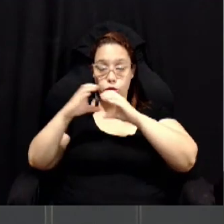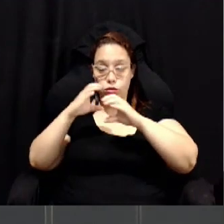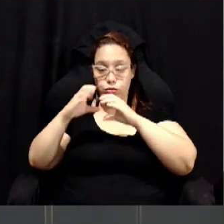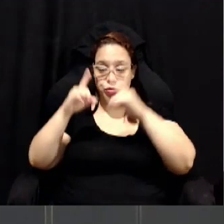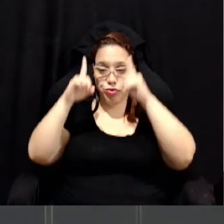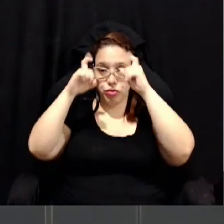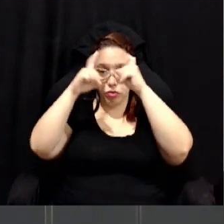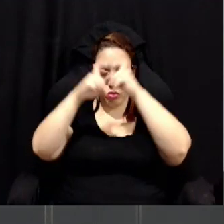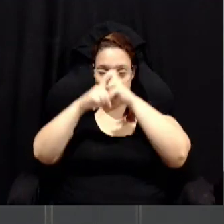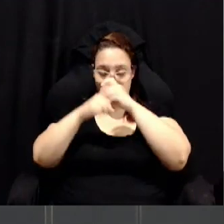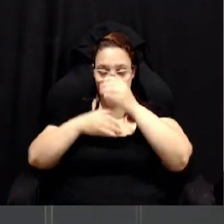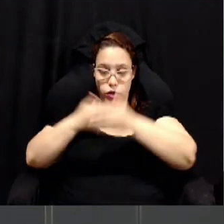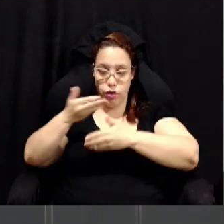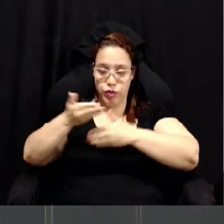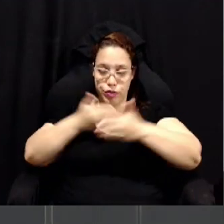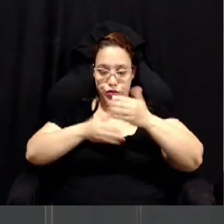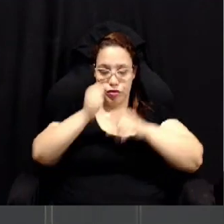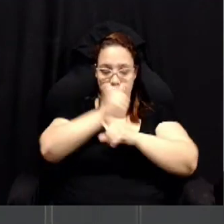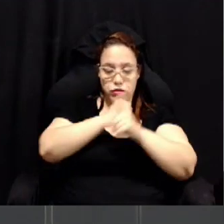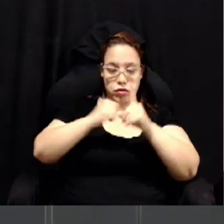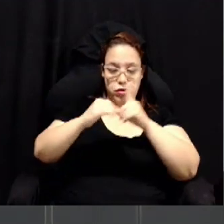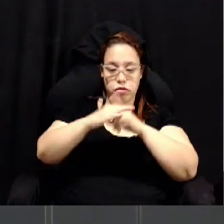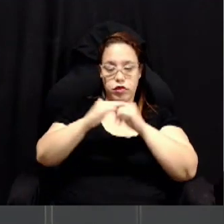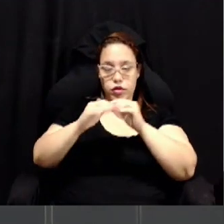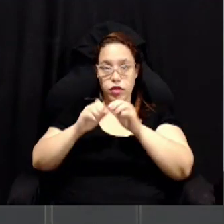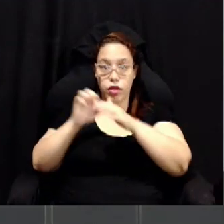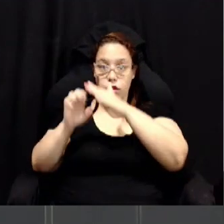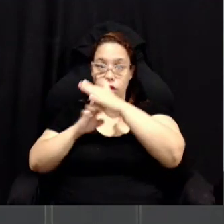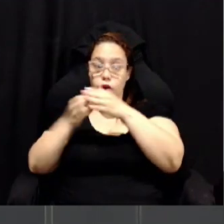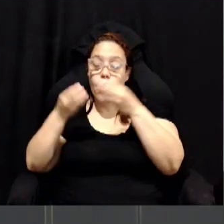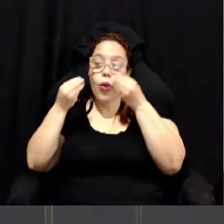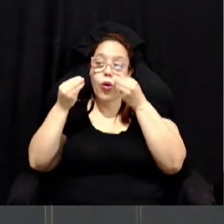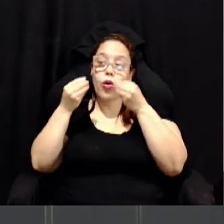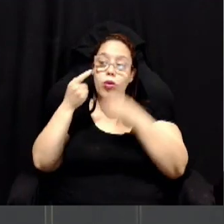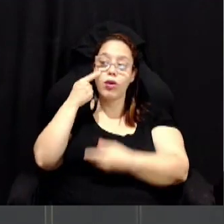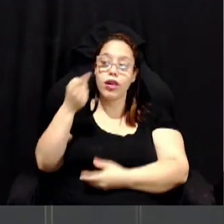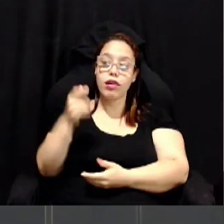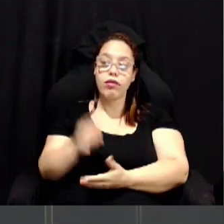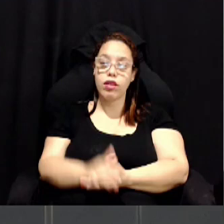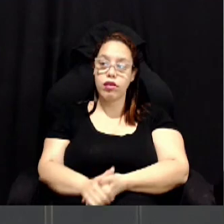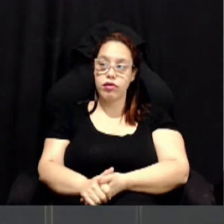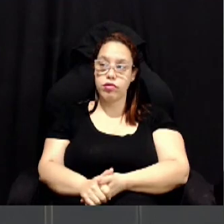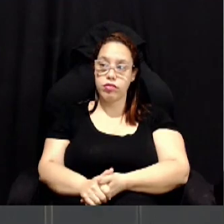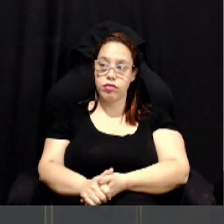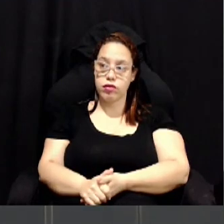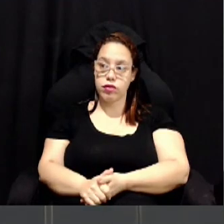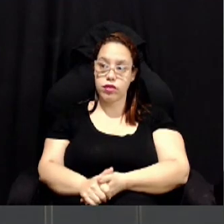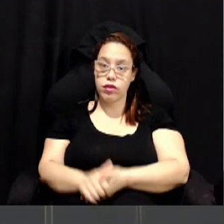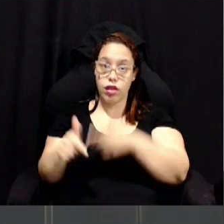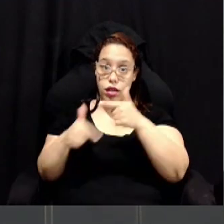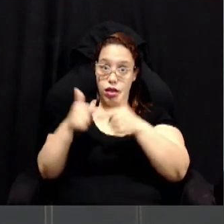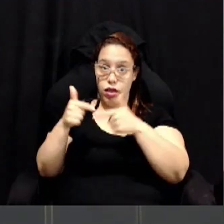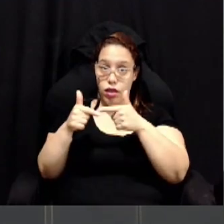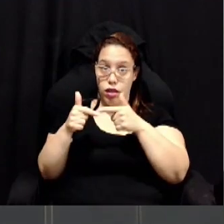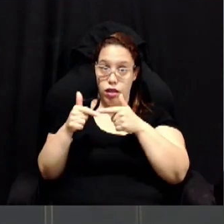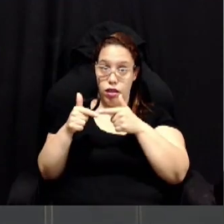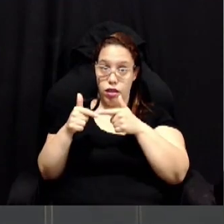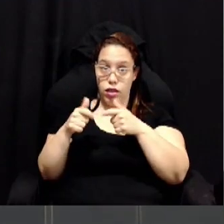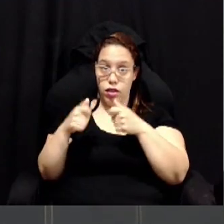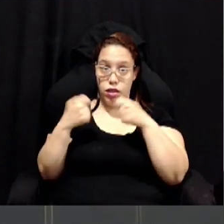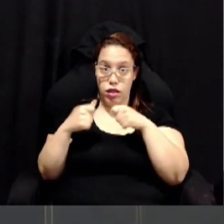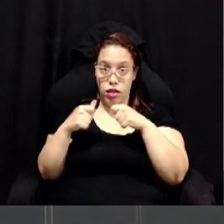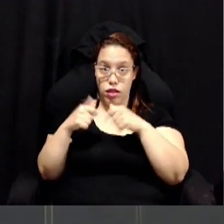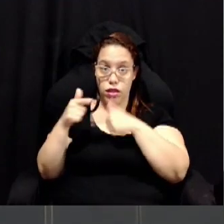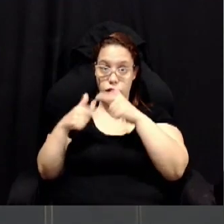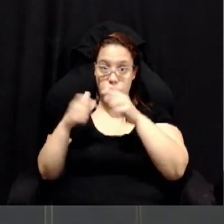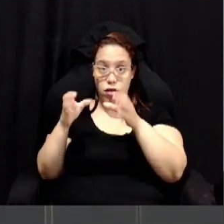interação social, para uma empresa, como que a empresa vê isso? A empresa que trabalha com vantagem competitiva, que precisa de trabalho em equipe,